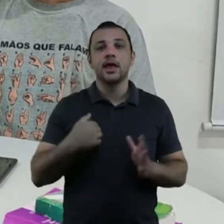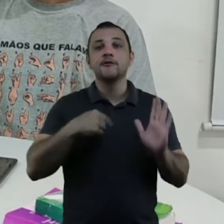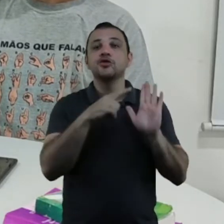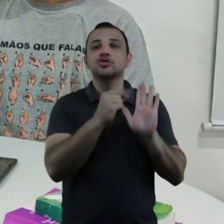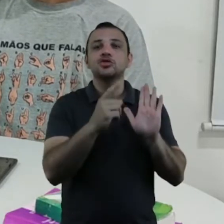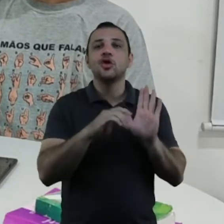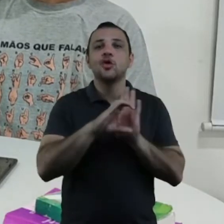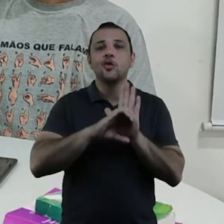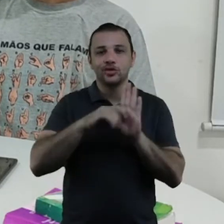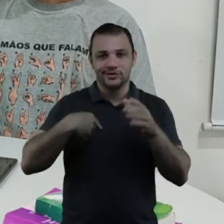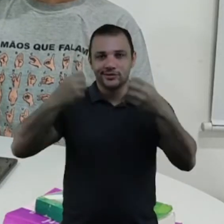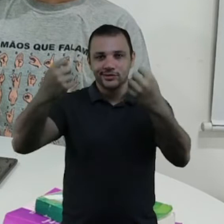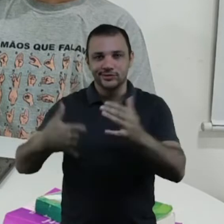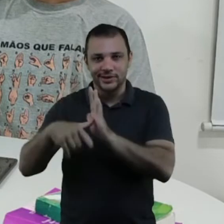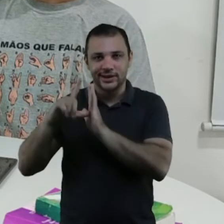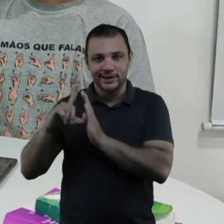fala. Ok.